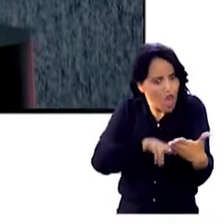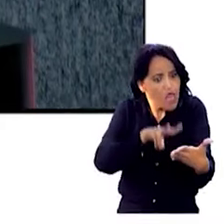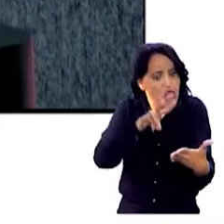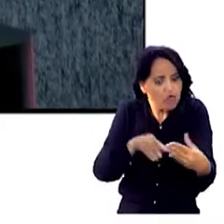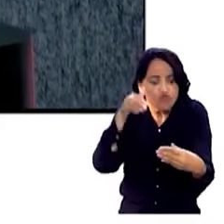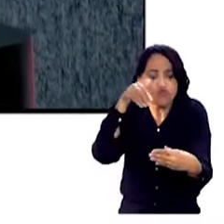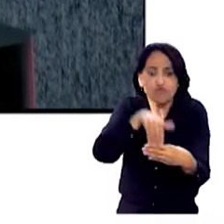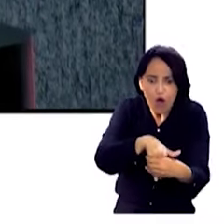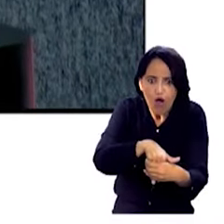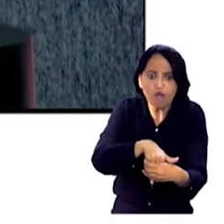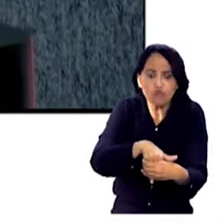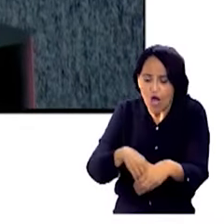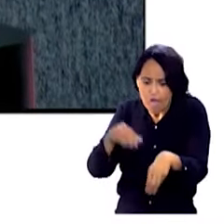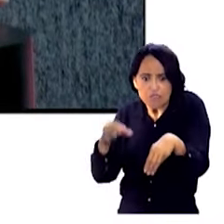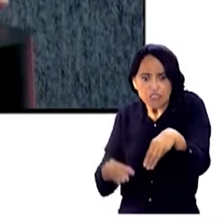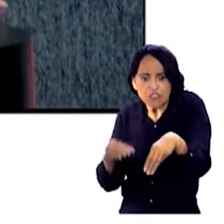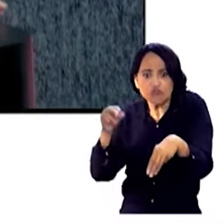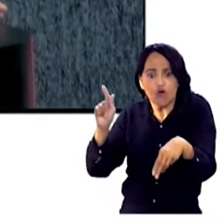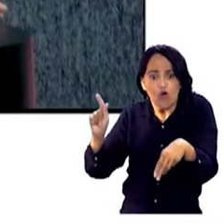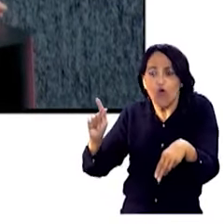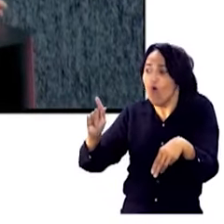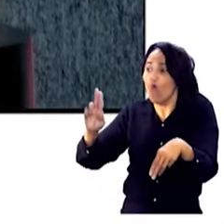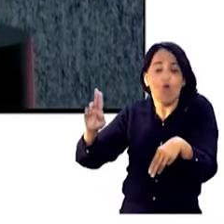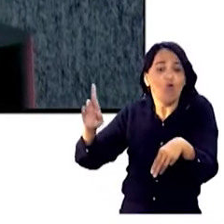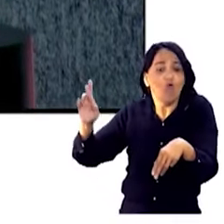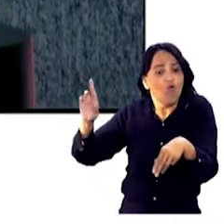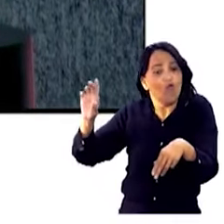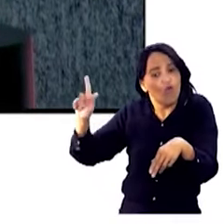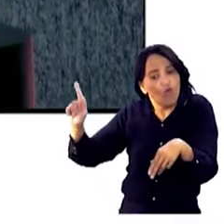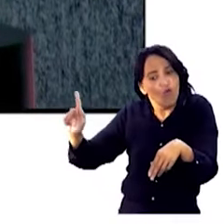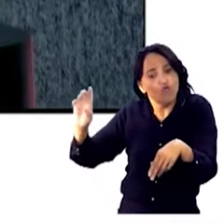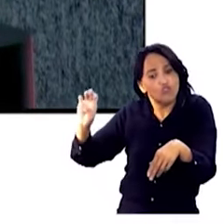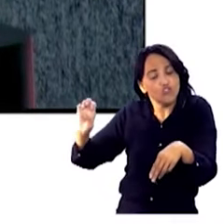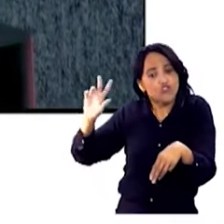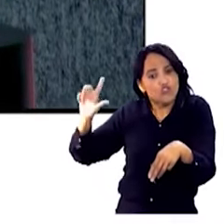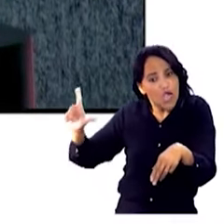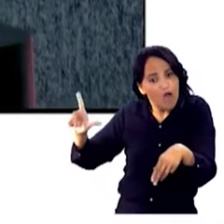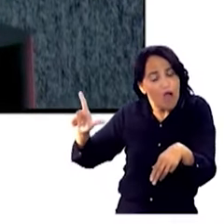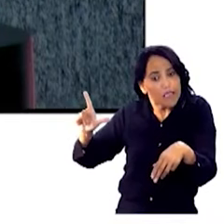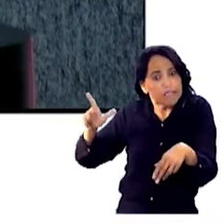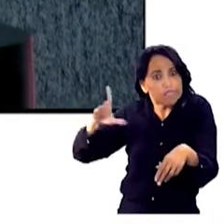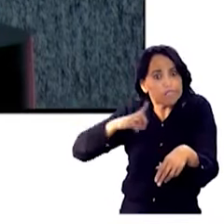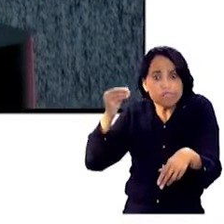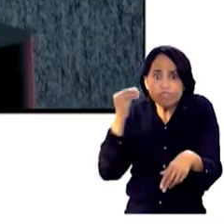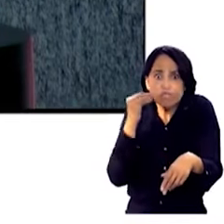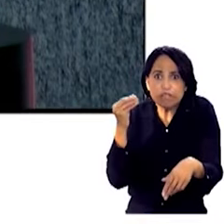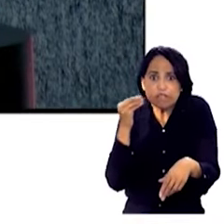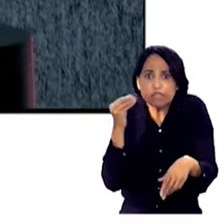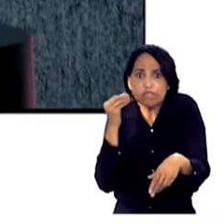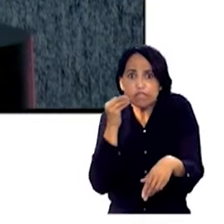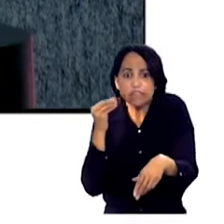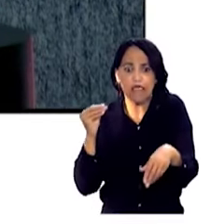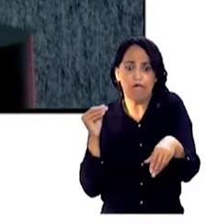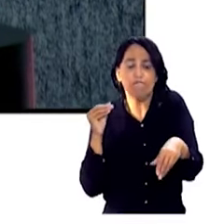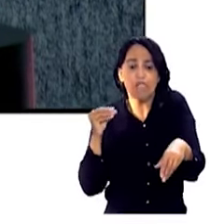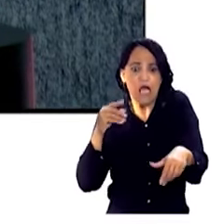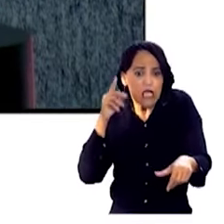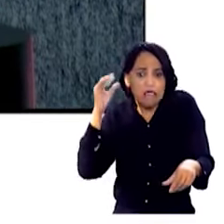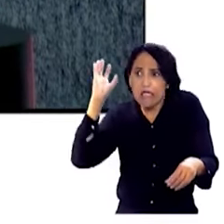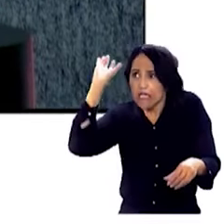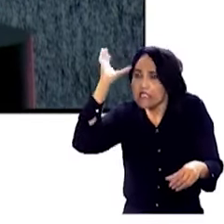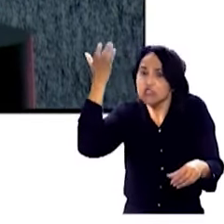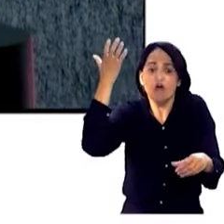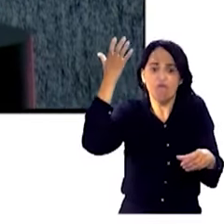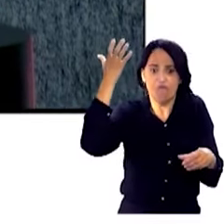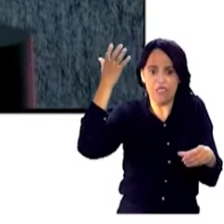Gurgel de Faria um outro grande exemplo em que sempre procura equacionar esses problemas para mostrar o que nós estamos decidindo aqui não é para